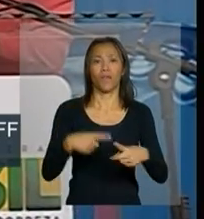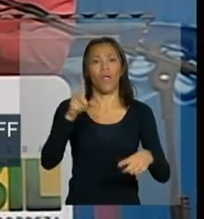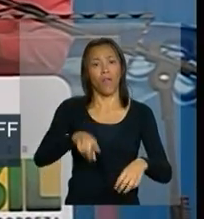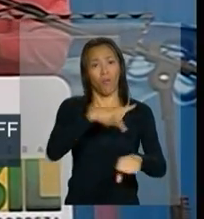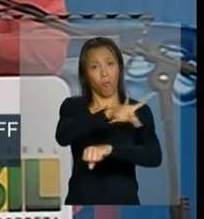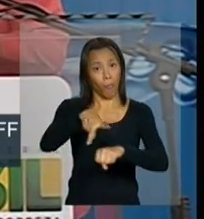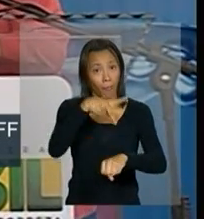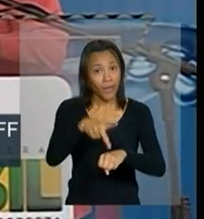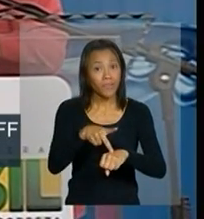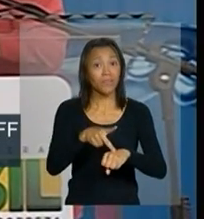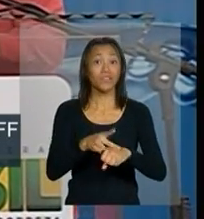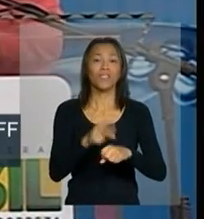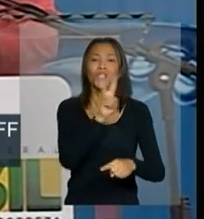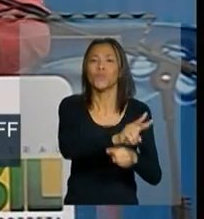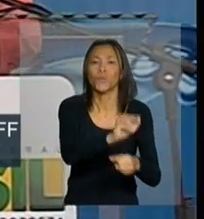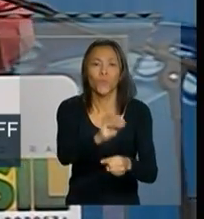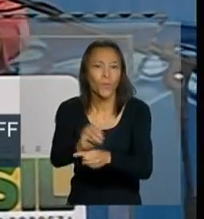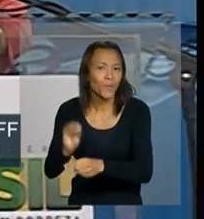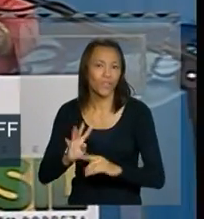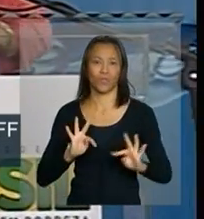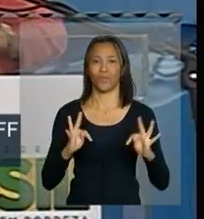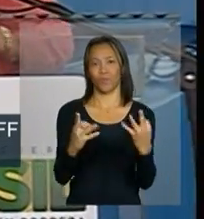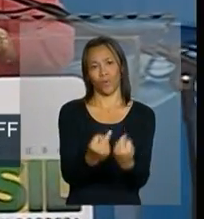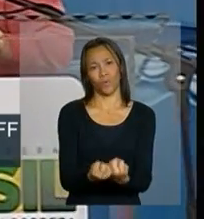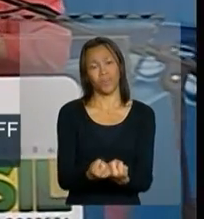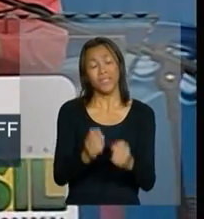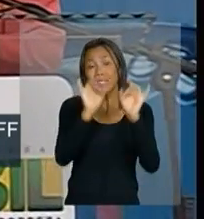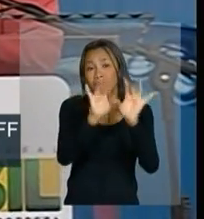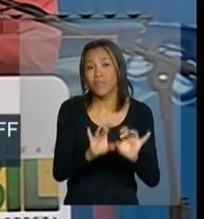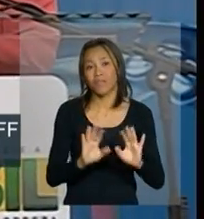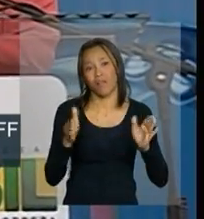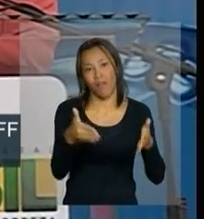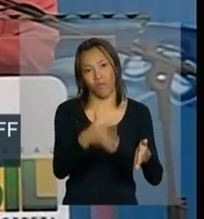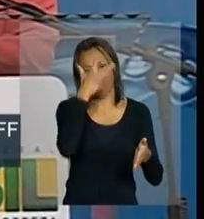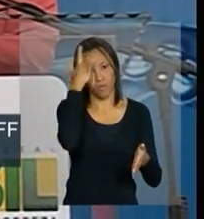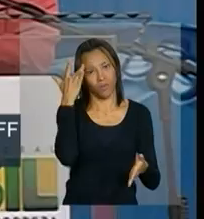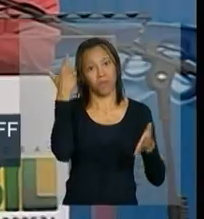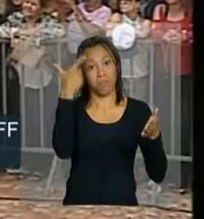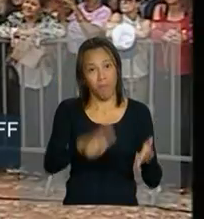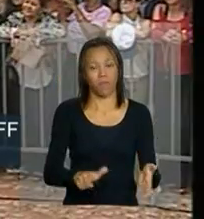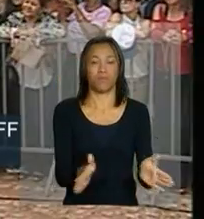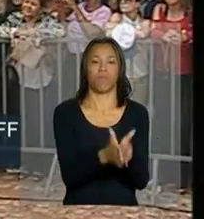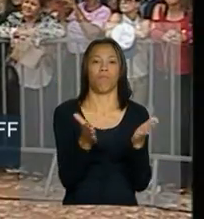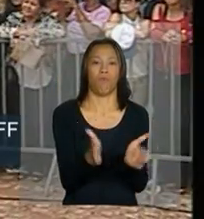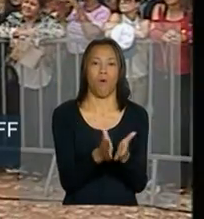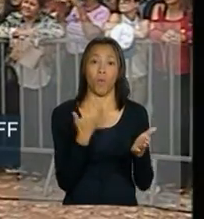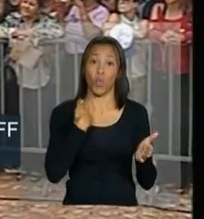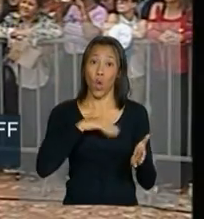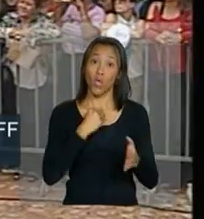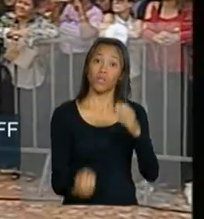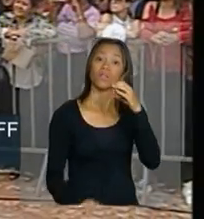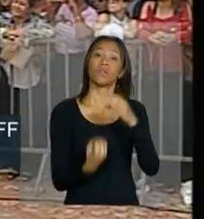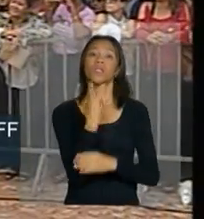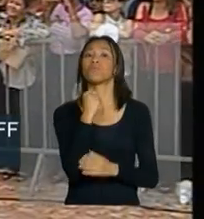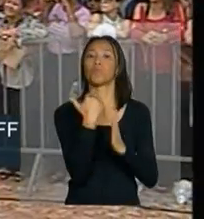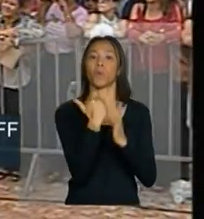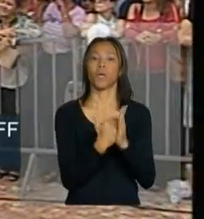que cuida de todos, e em especial dos mais pobres. Nós criamos o Bolsa